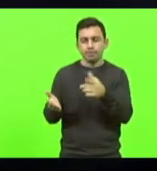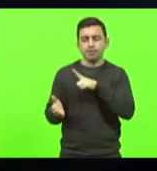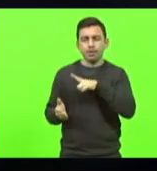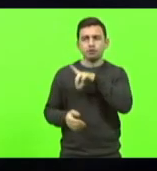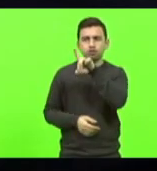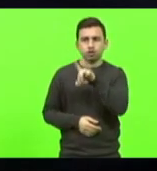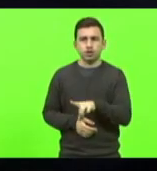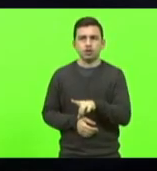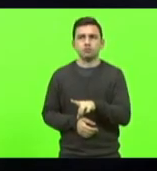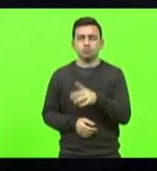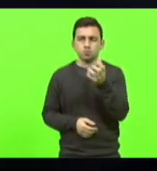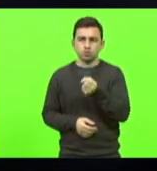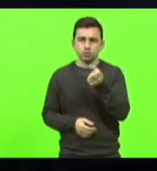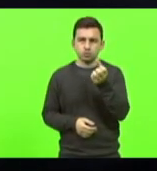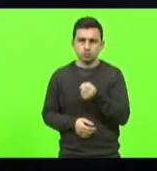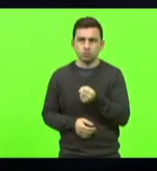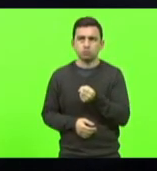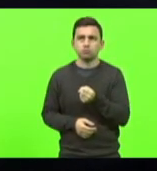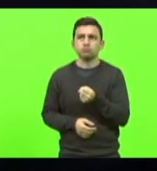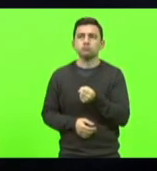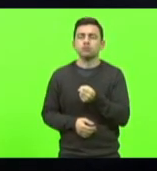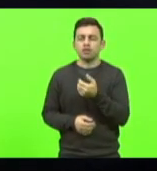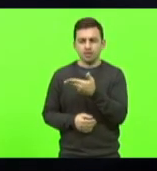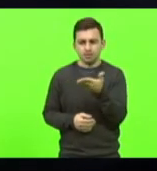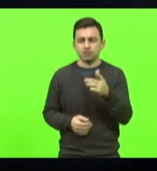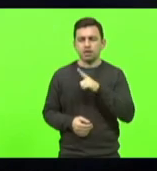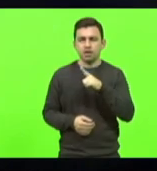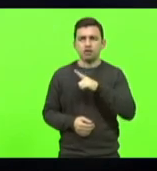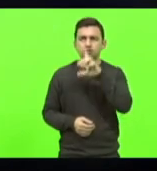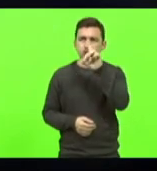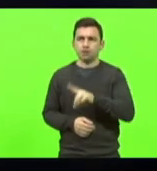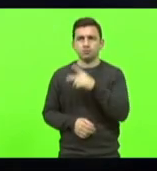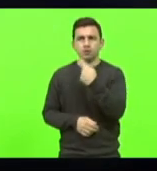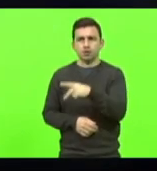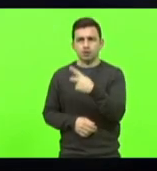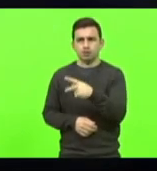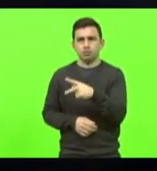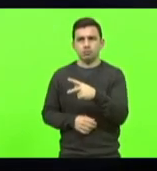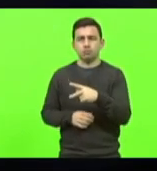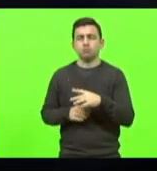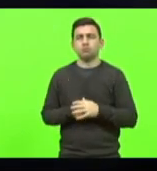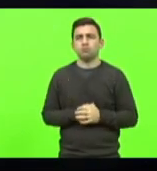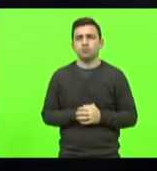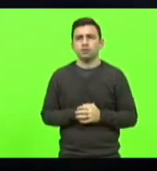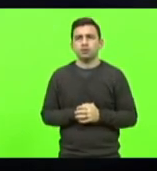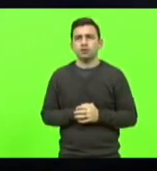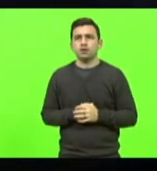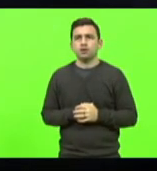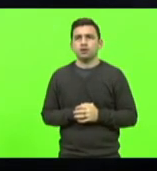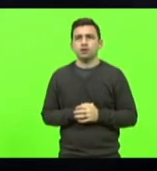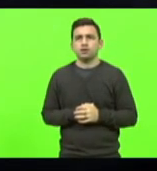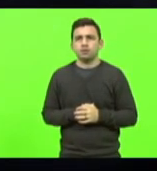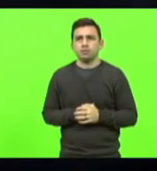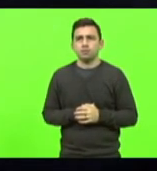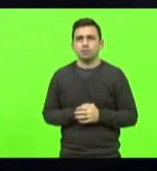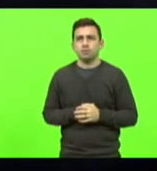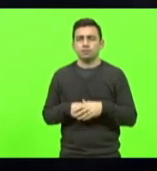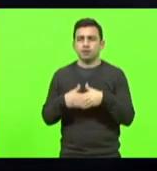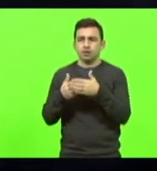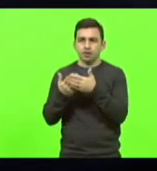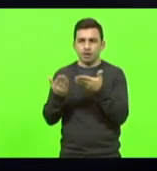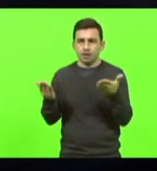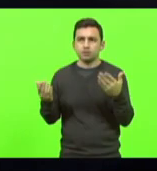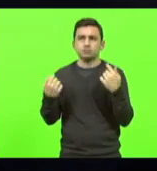eo adicional de risco eles têm direito é uma questão de Justiça ou os Oficiais de Justiça me